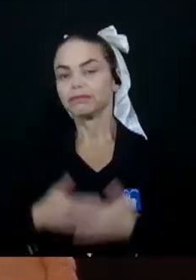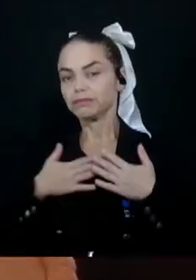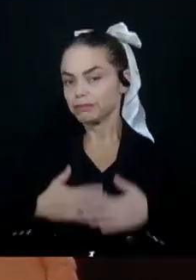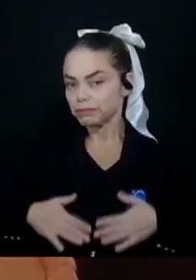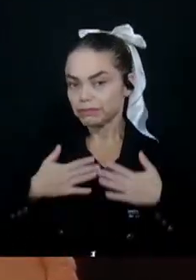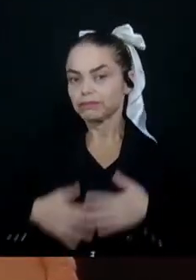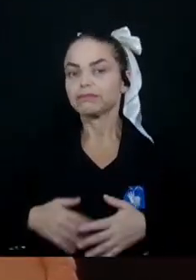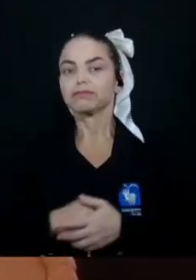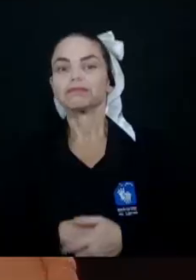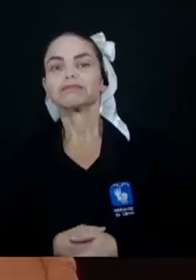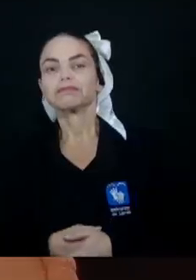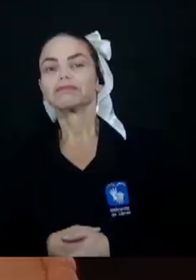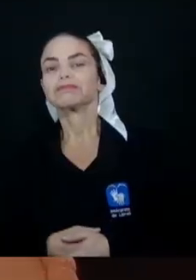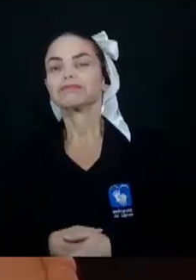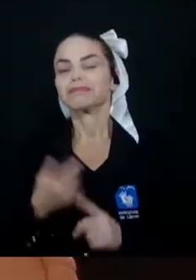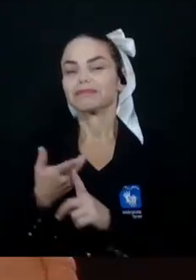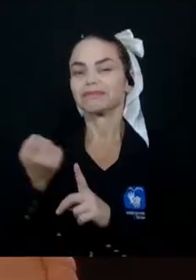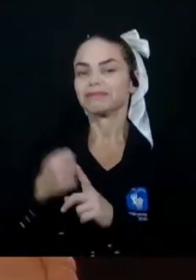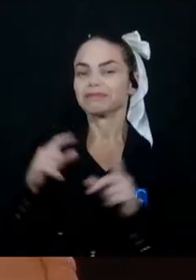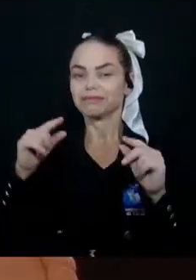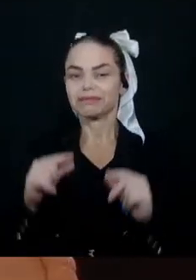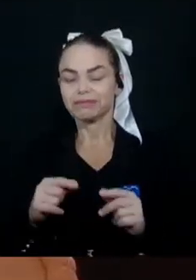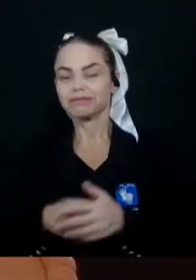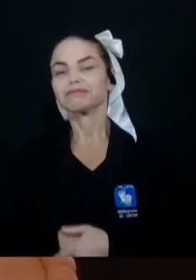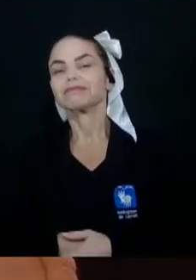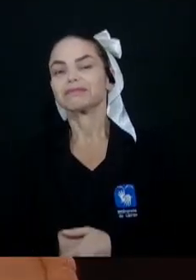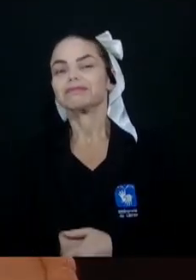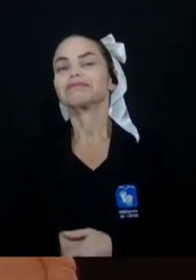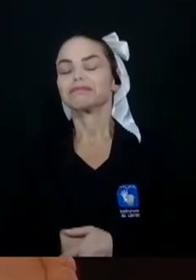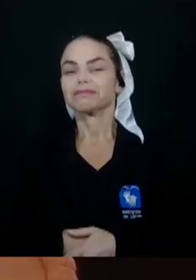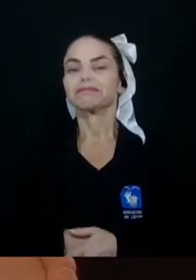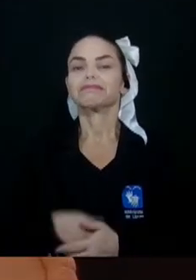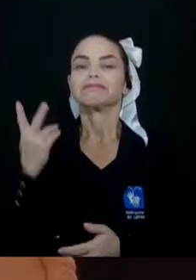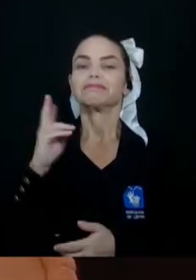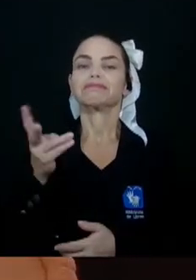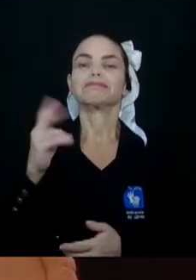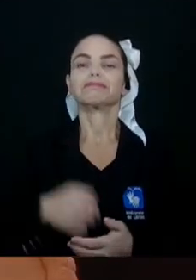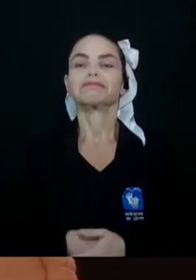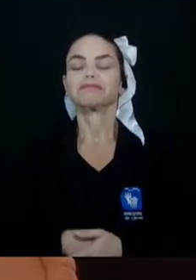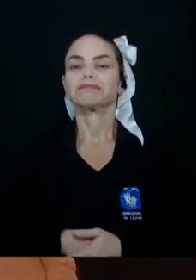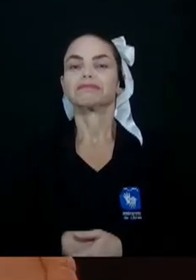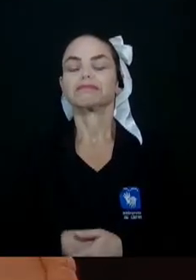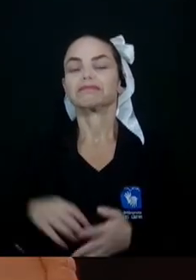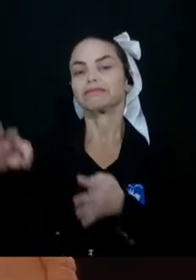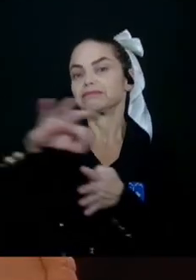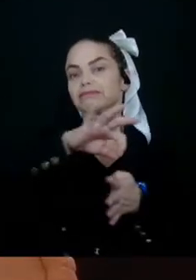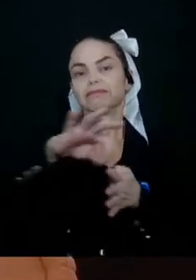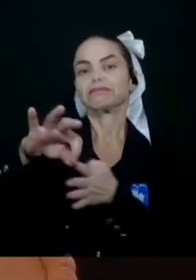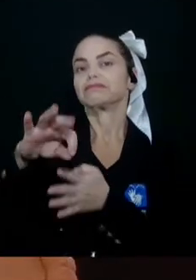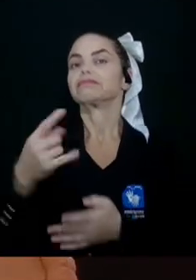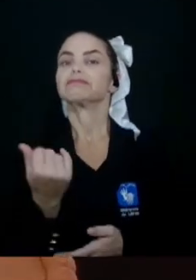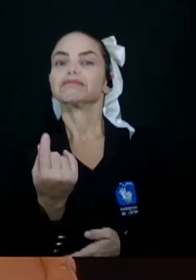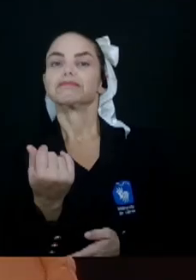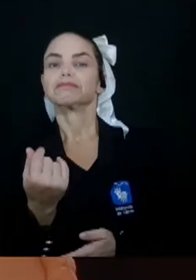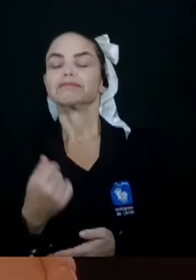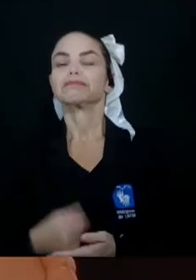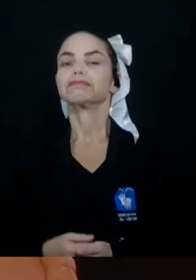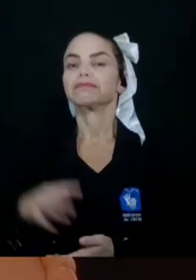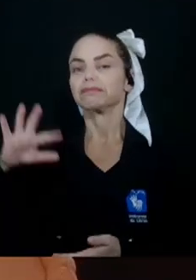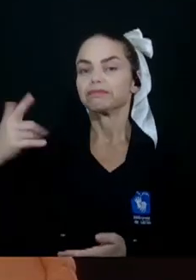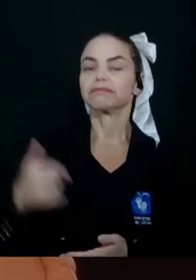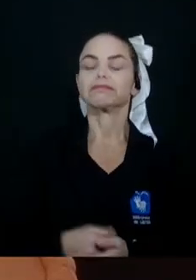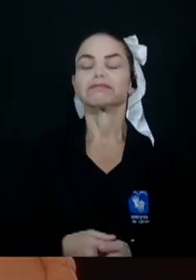menos golpistas aí atuando, né? E o rastreamento do dinheiro passa a ocorrer mesmo após